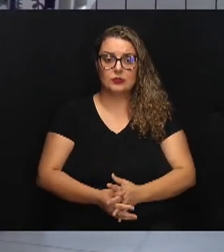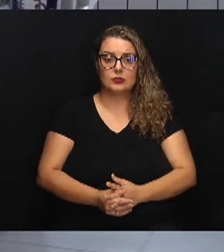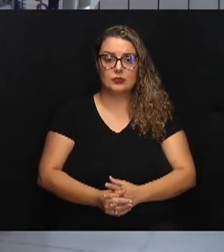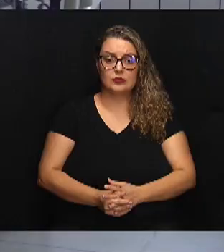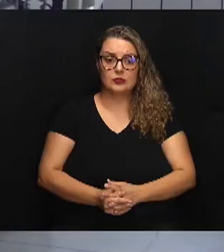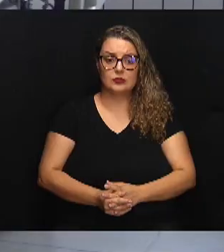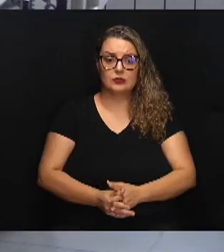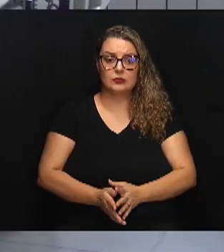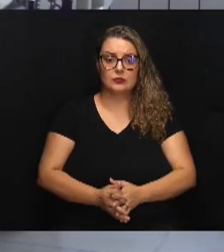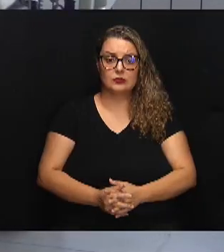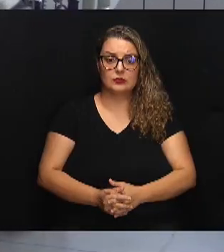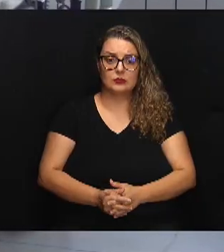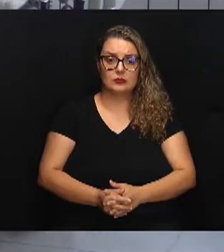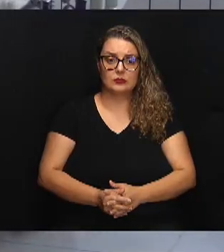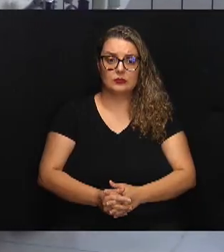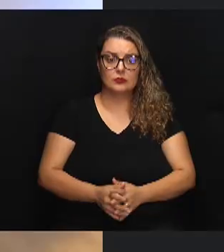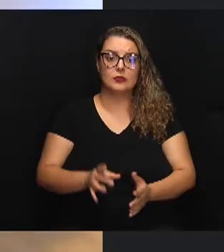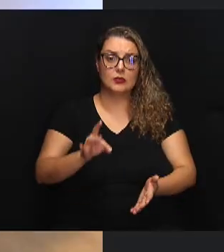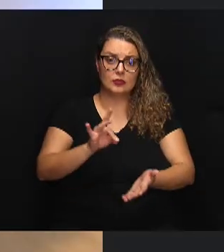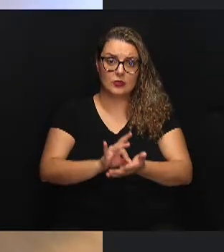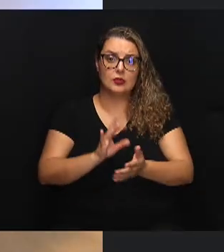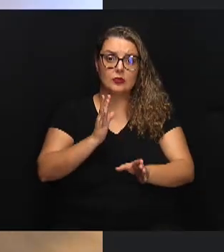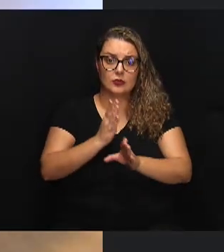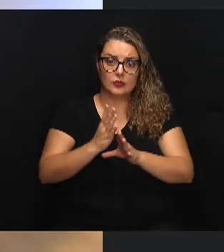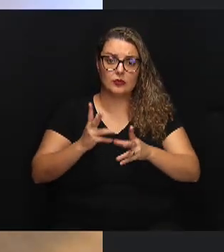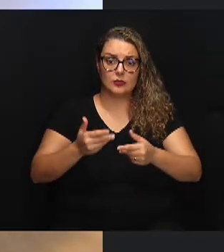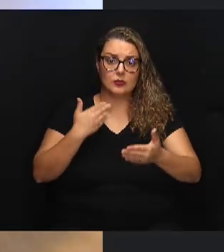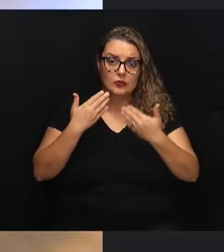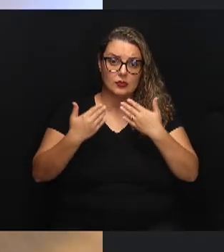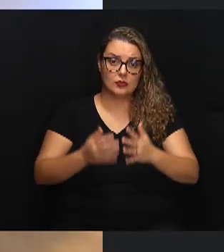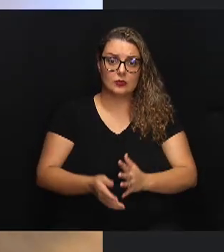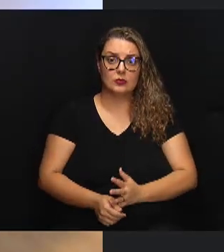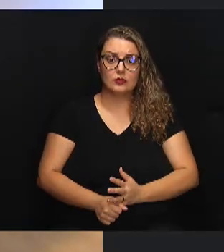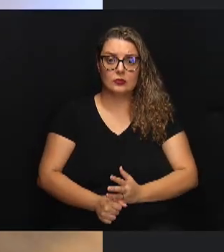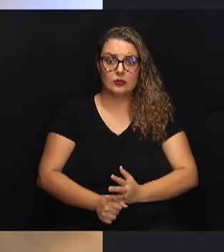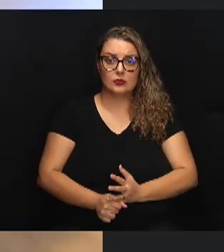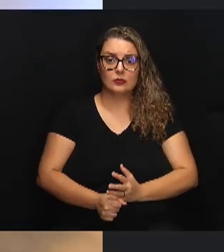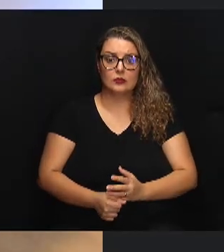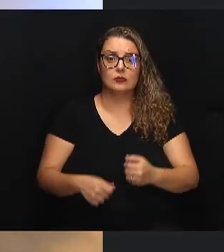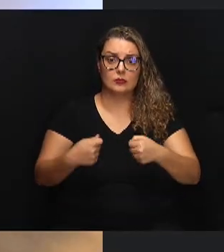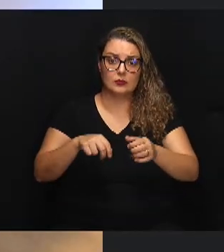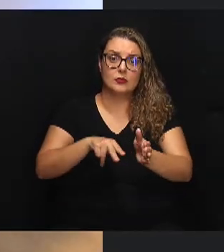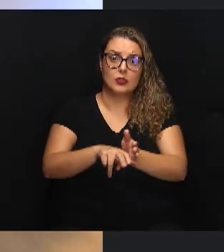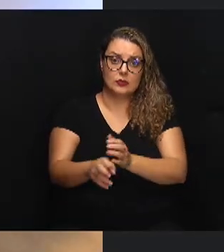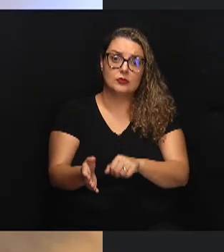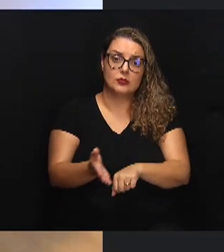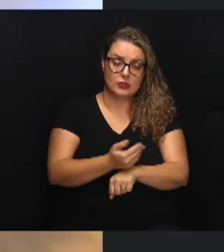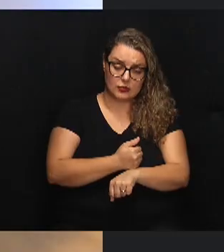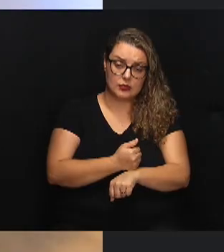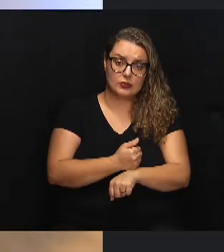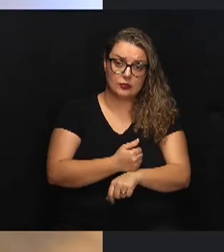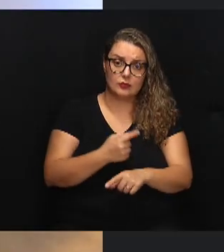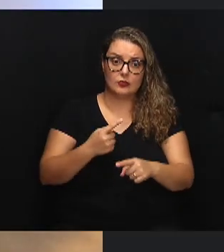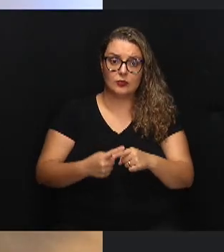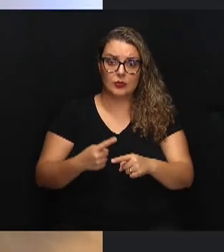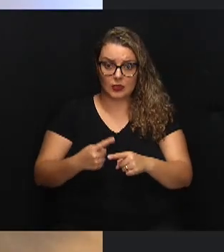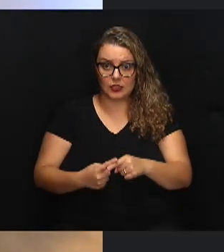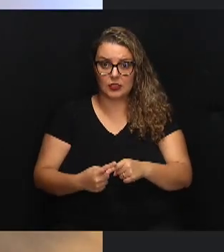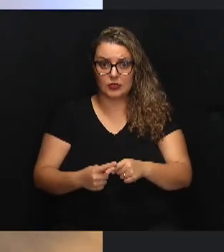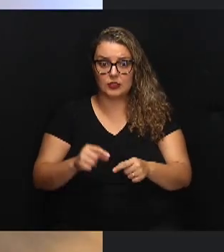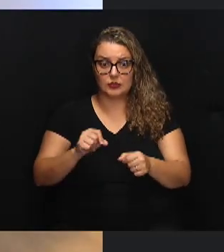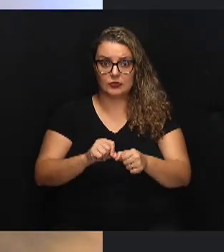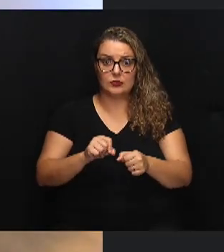que, de fato, vai de encontro com tudo que a gente conversou, né? A gente precisa do diagnóstico precoce, porque o fato da gente fazer